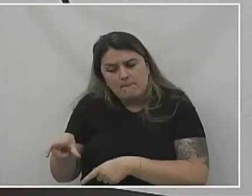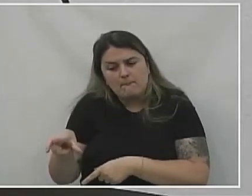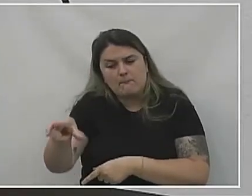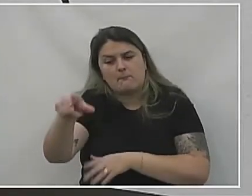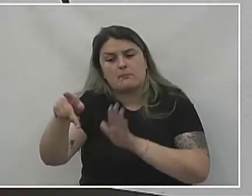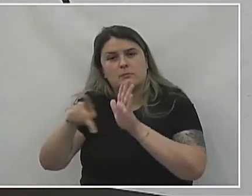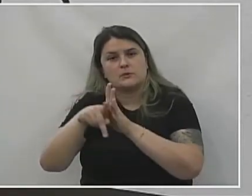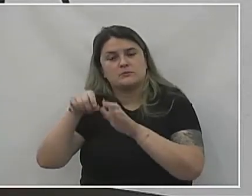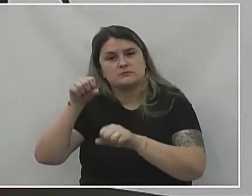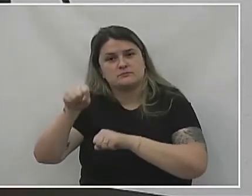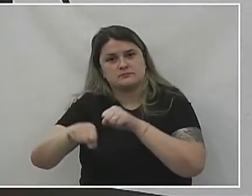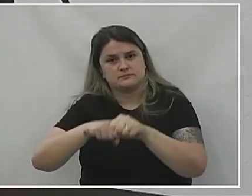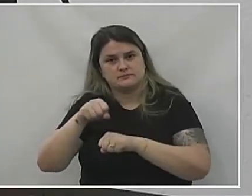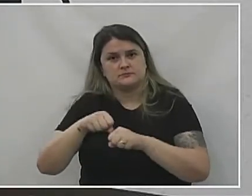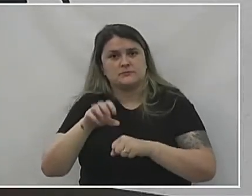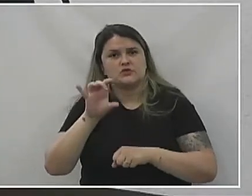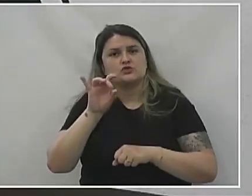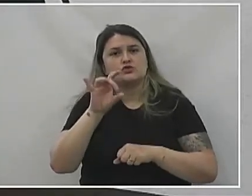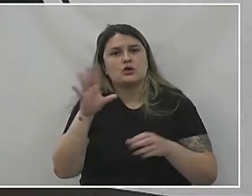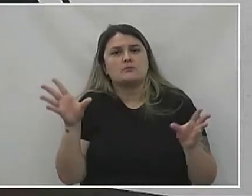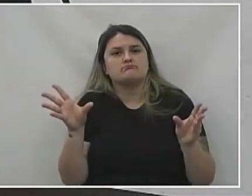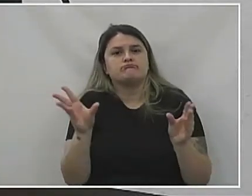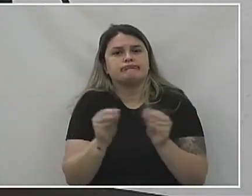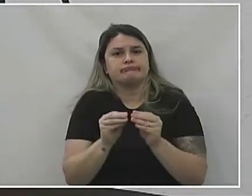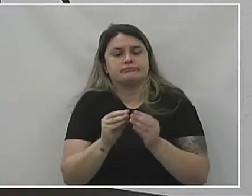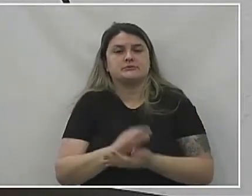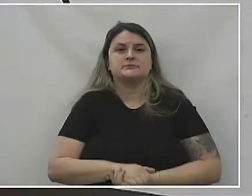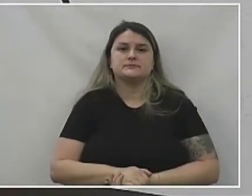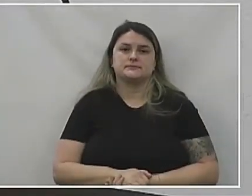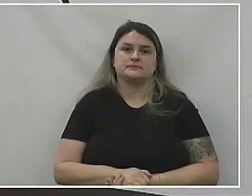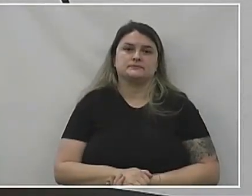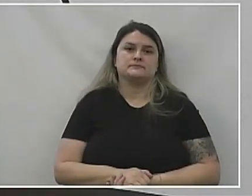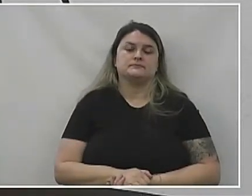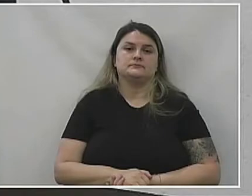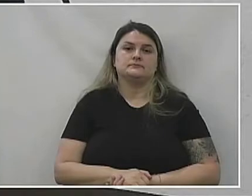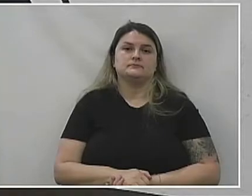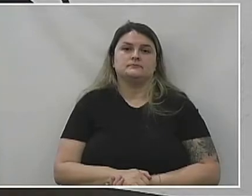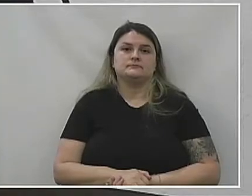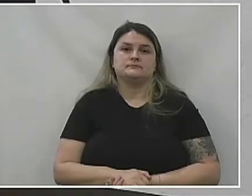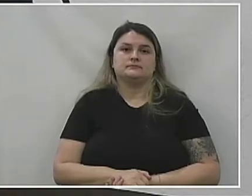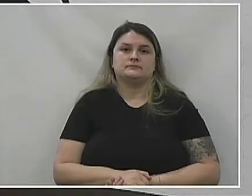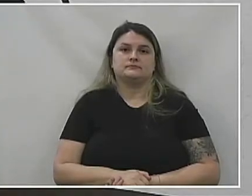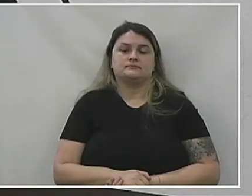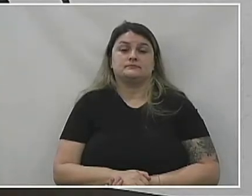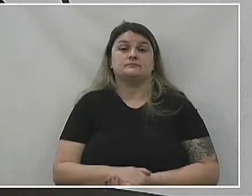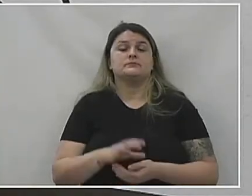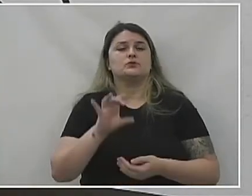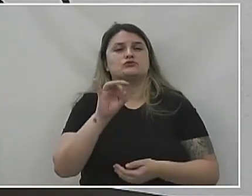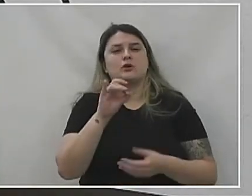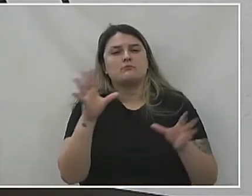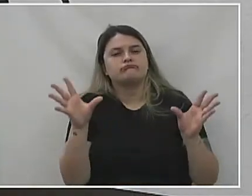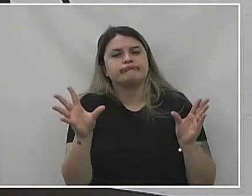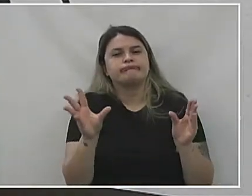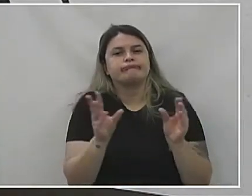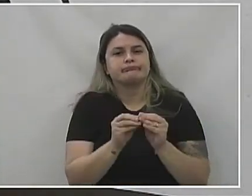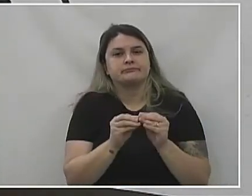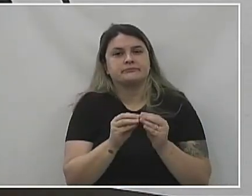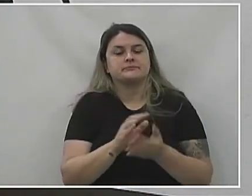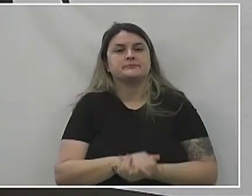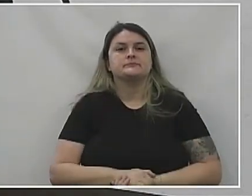planta Vereador suas considerações finais dançar Rock minhas considerações finais quero então